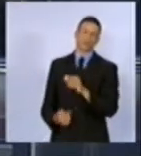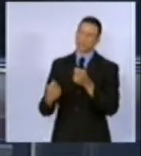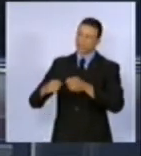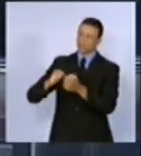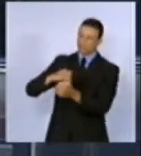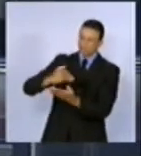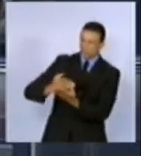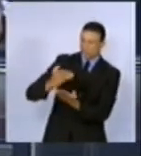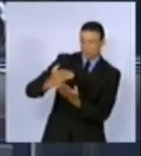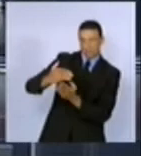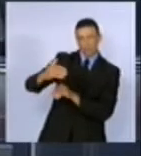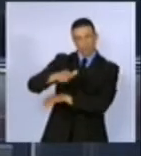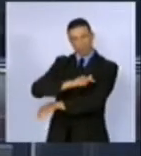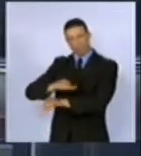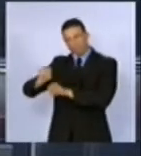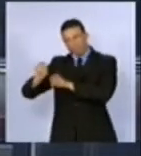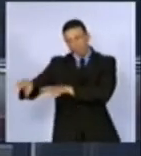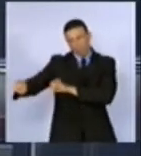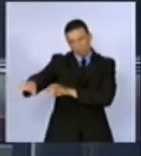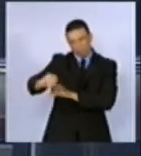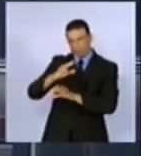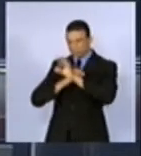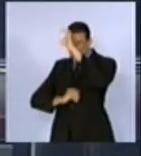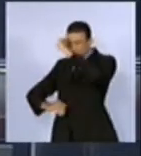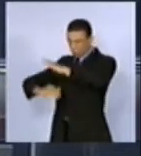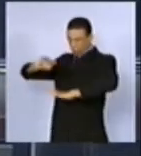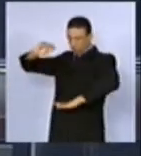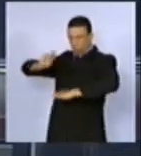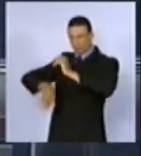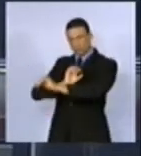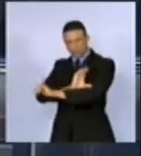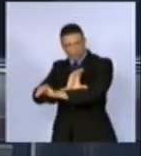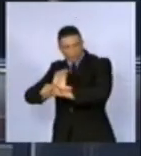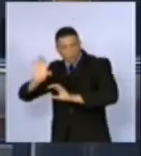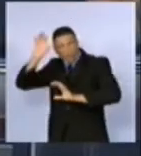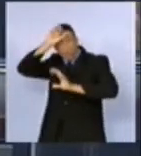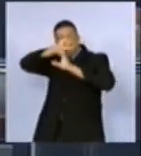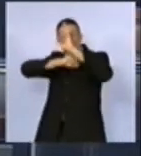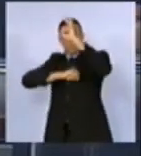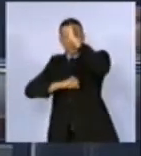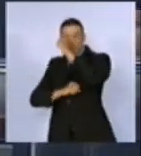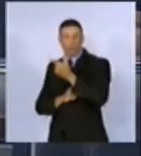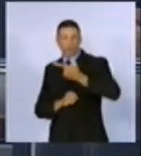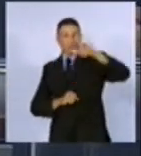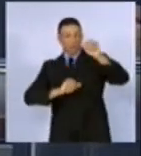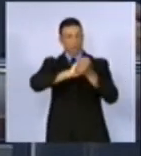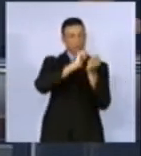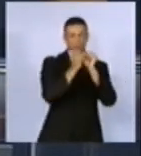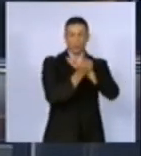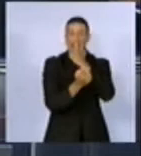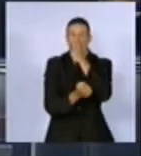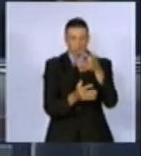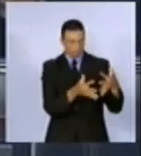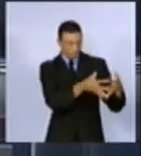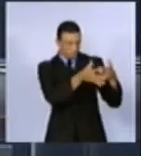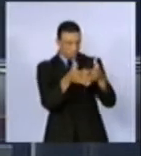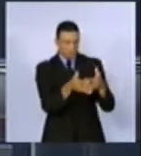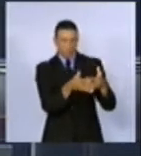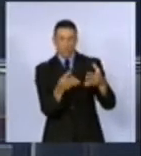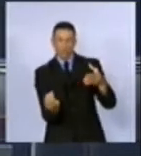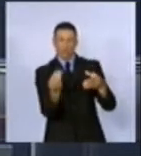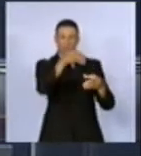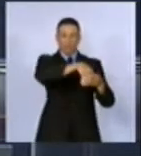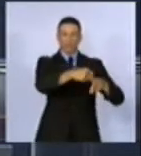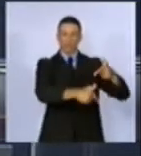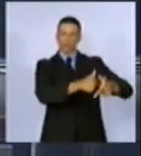formalização de educação e capacitação para que esse Salvador possa inclusive no setor mecanizado ocupar alguns